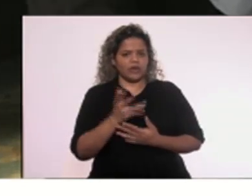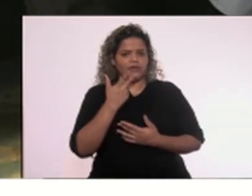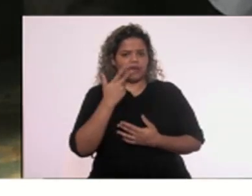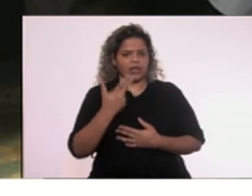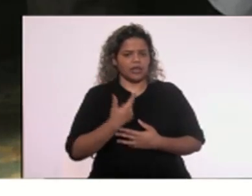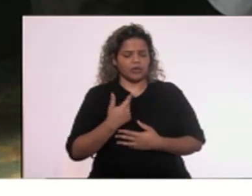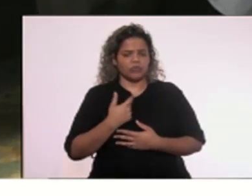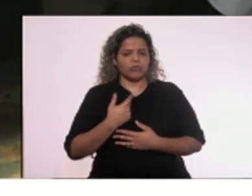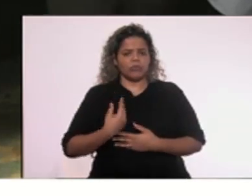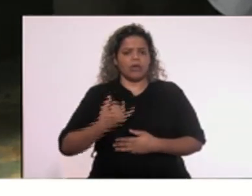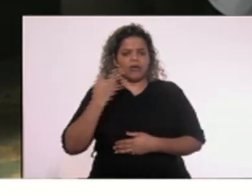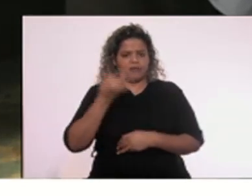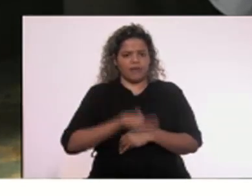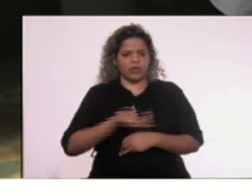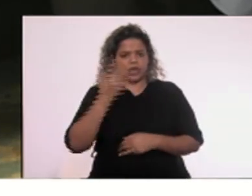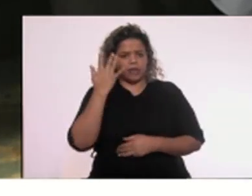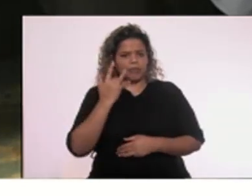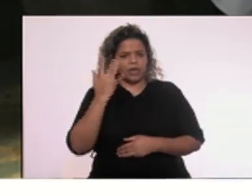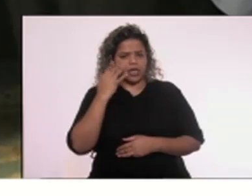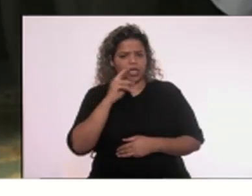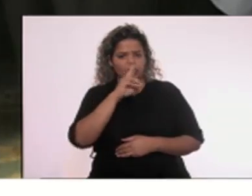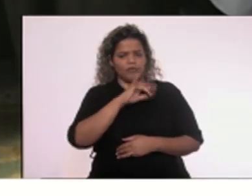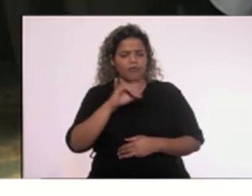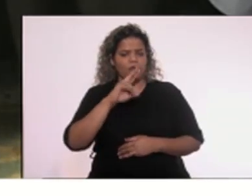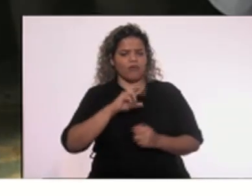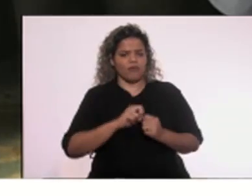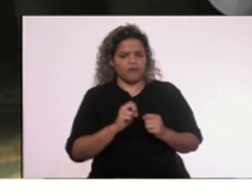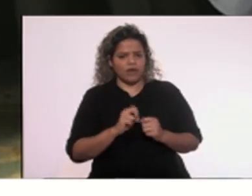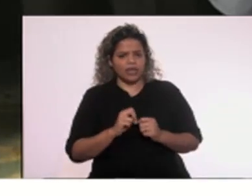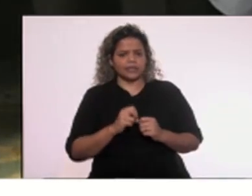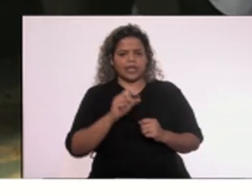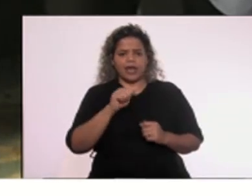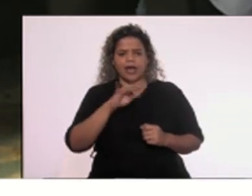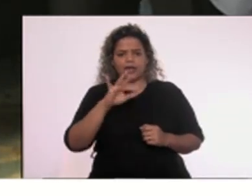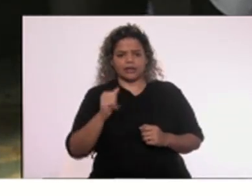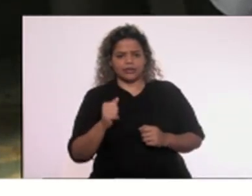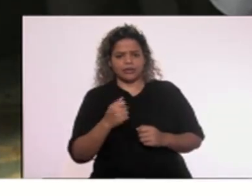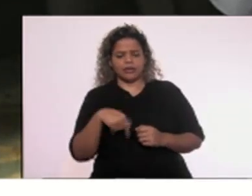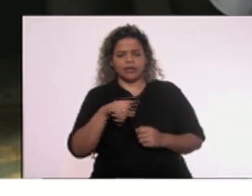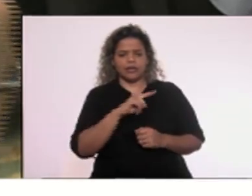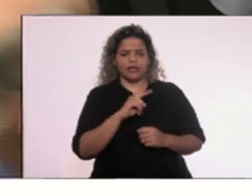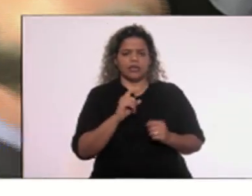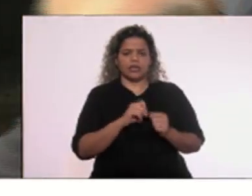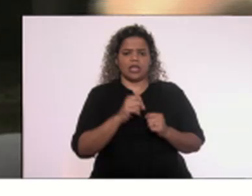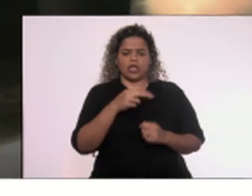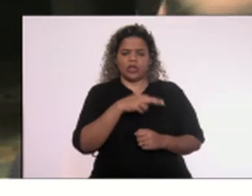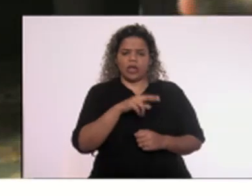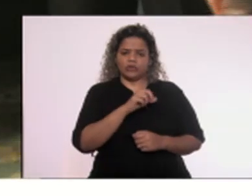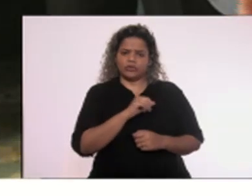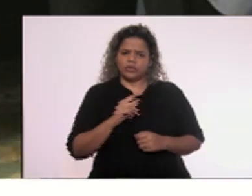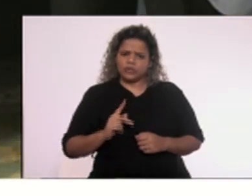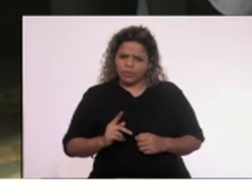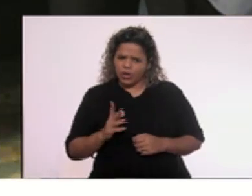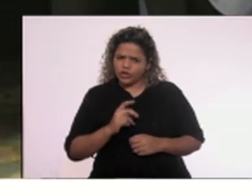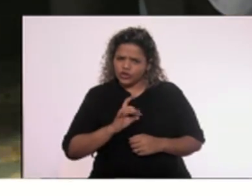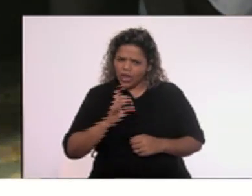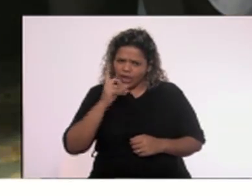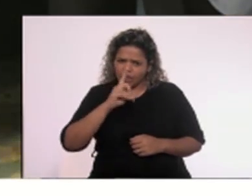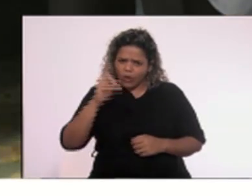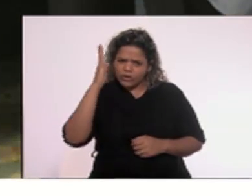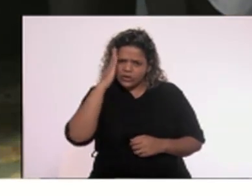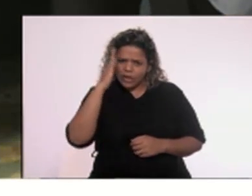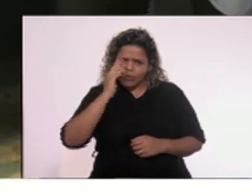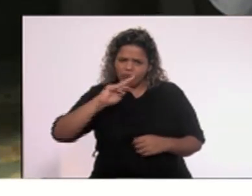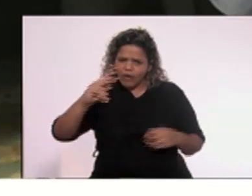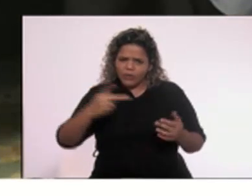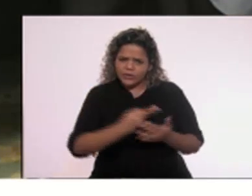da minha ausência amanhã e vou fazer juntada da ata da nossa audiência. Só Deus sabe o que vai